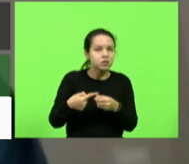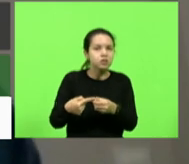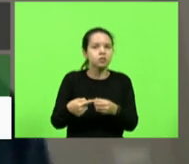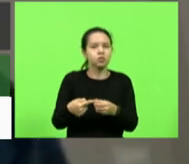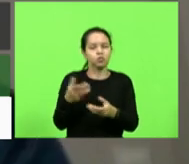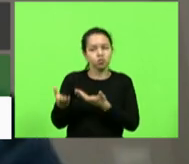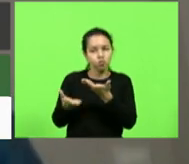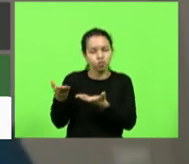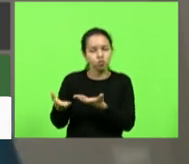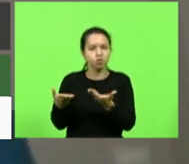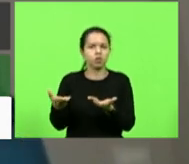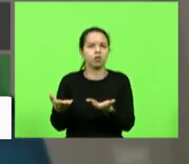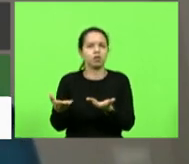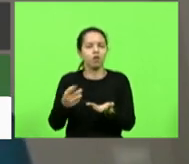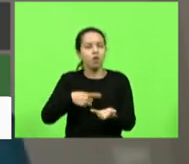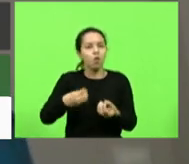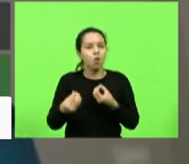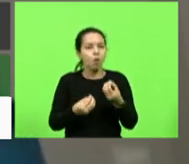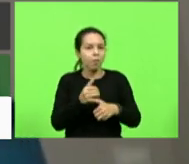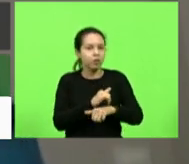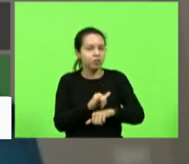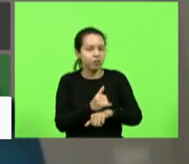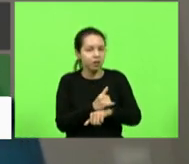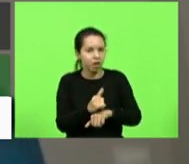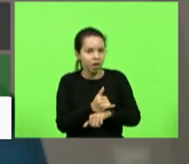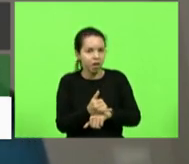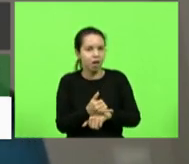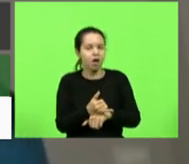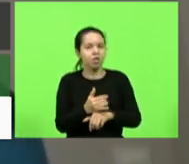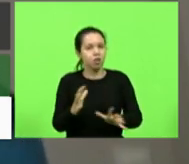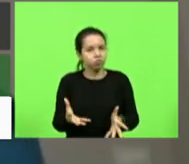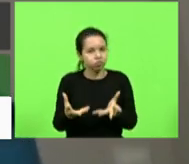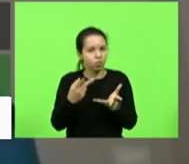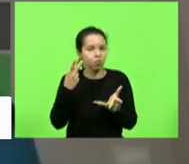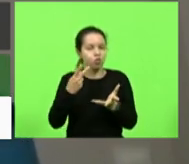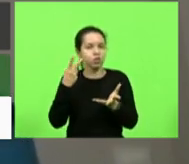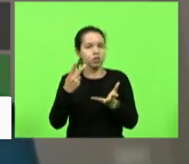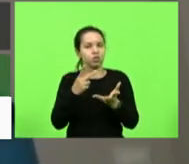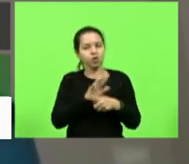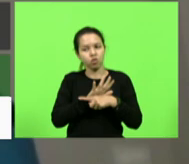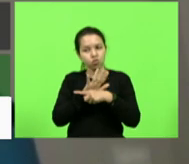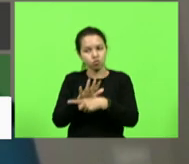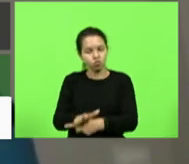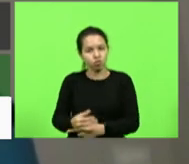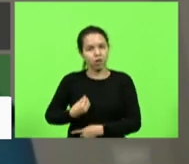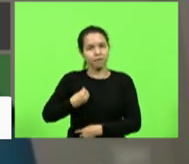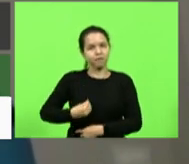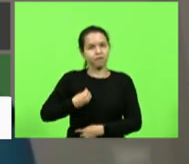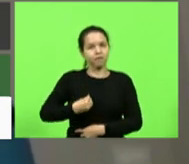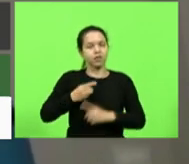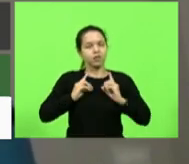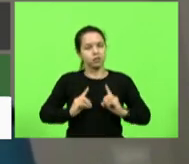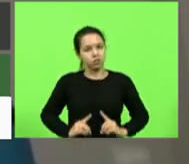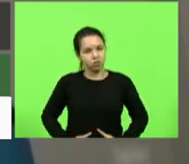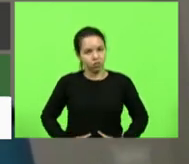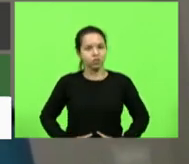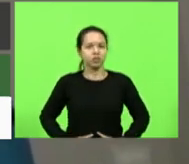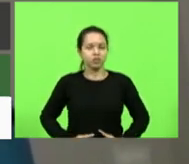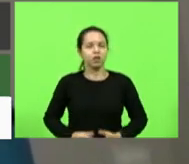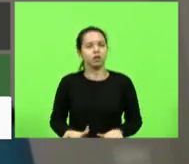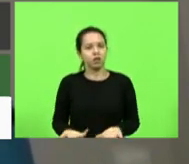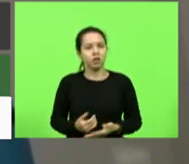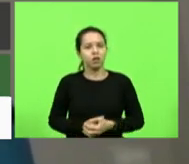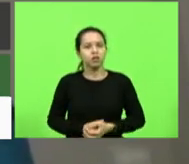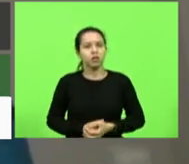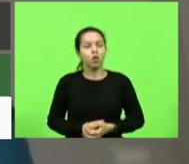buscando implantar políticas afirmativas, né, para uma vida mais digna e emancipatória. E a educação, então, é essa seara, né, esse espaço